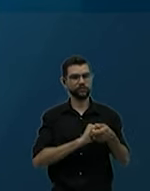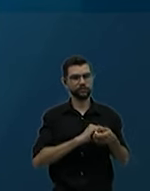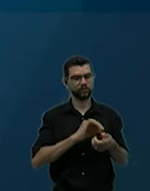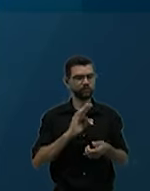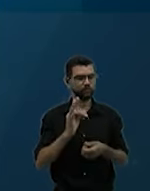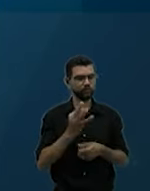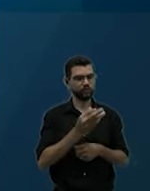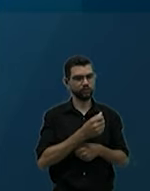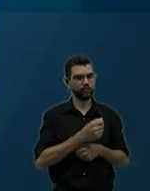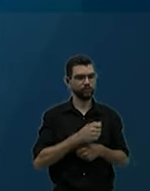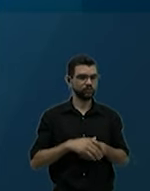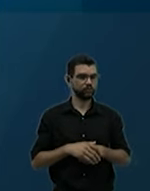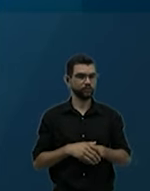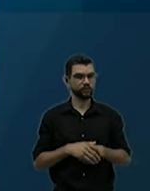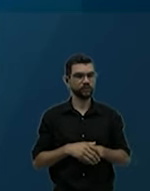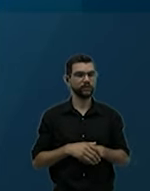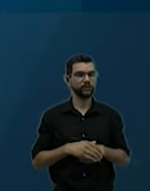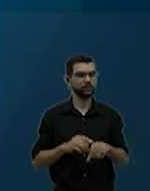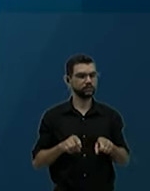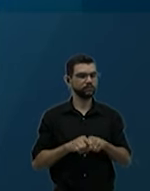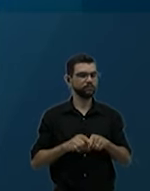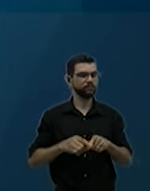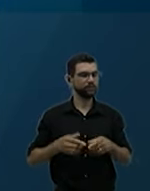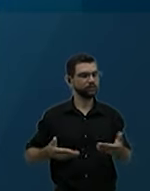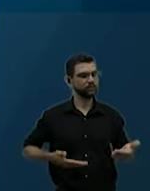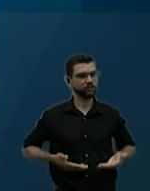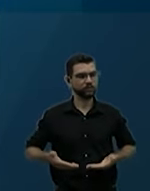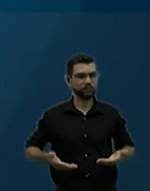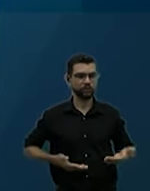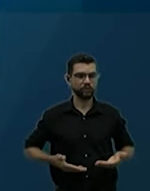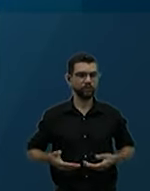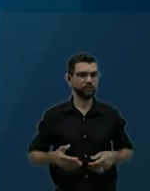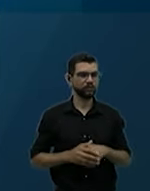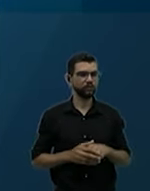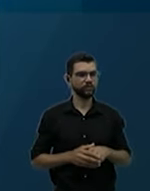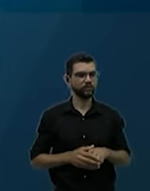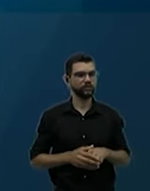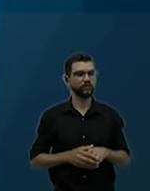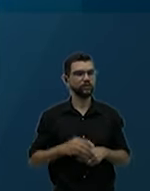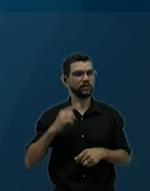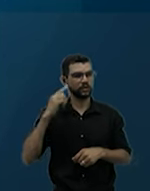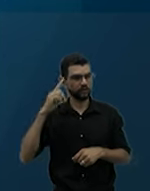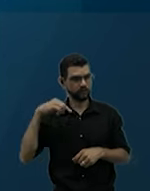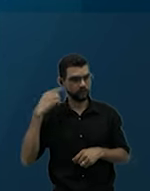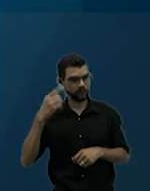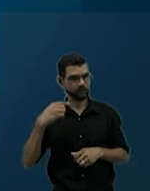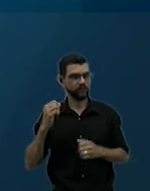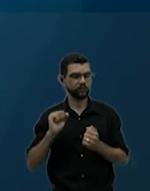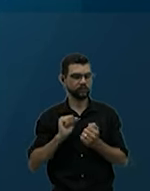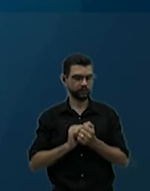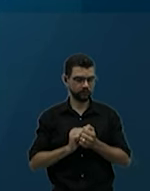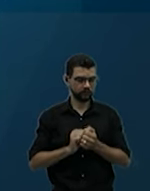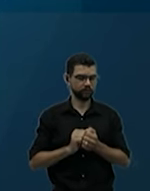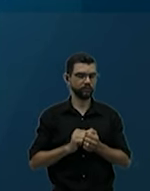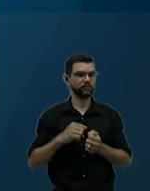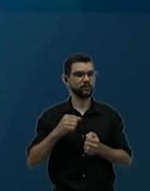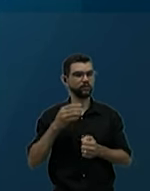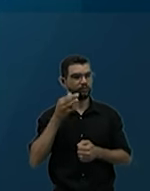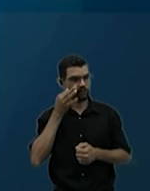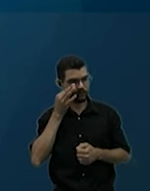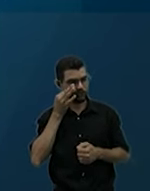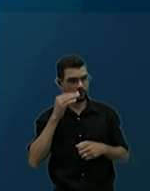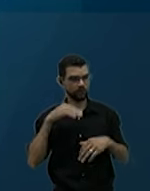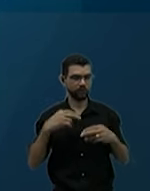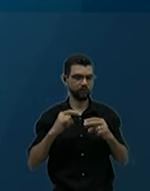aos servidores, serventuários, aos advogados que acompanham presencial virtualmente,